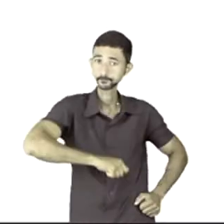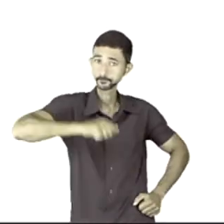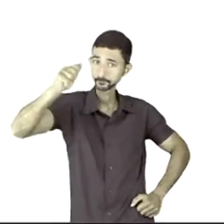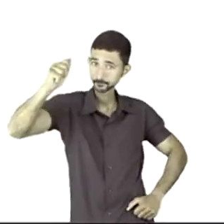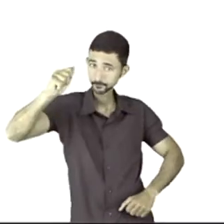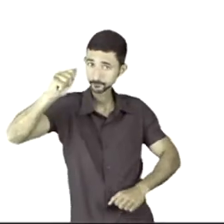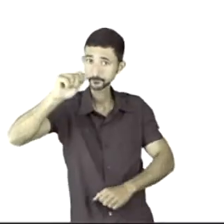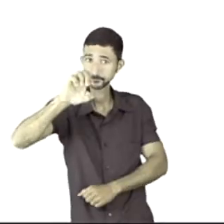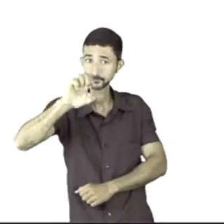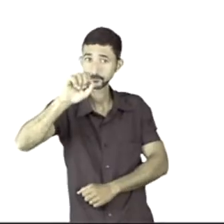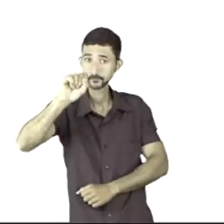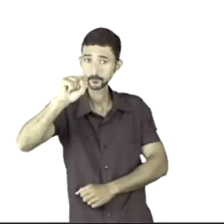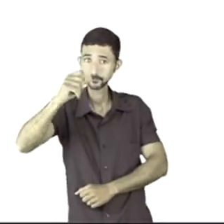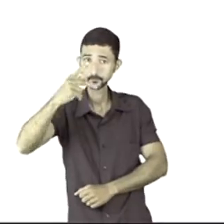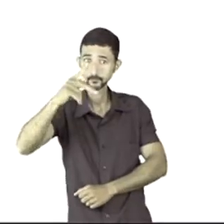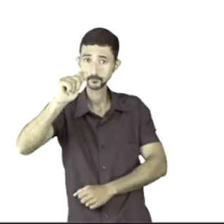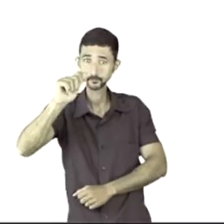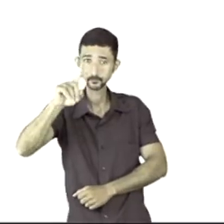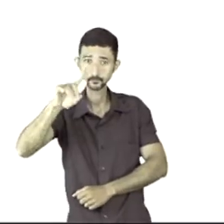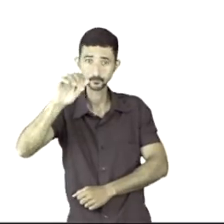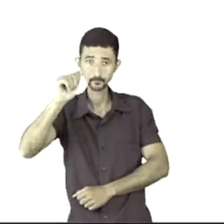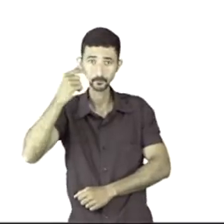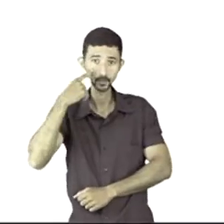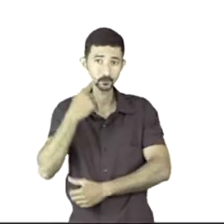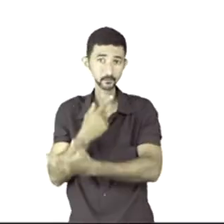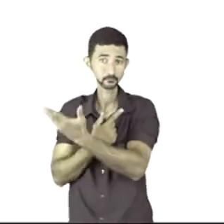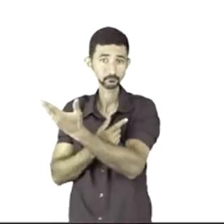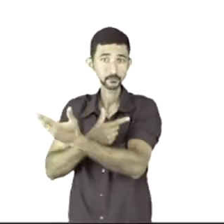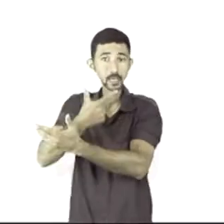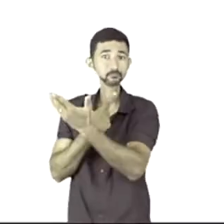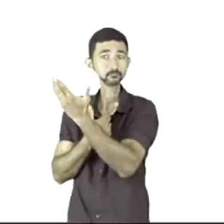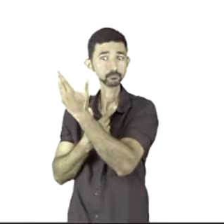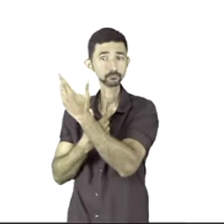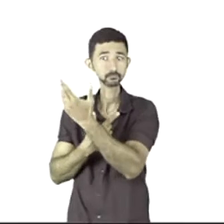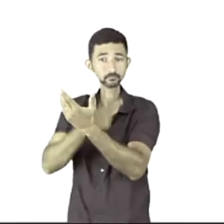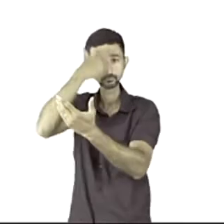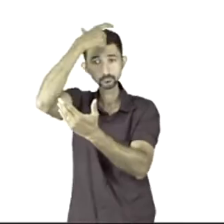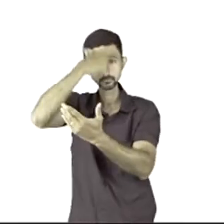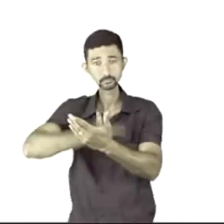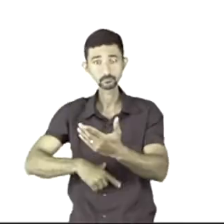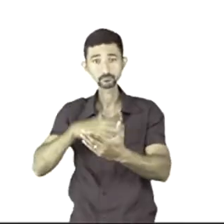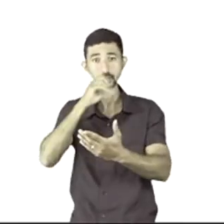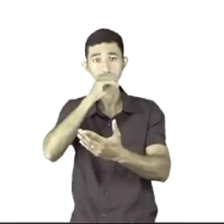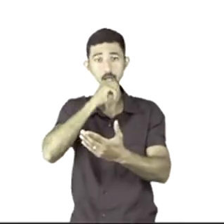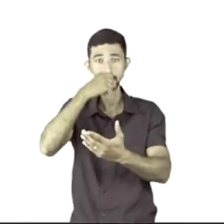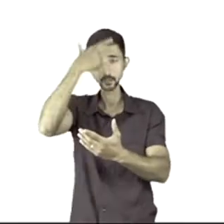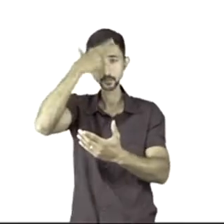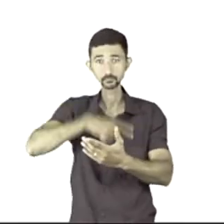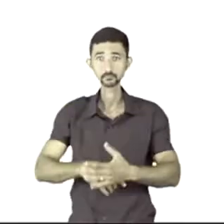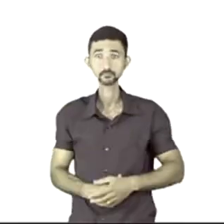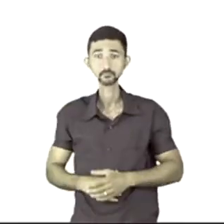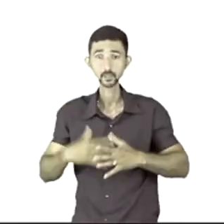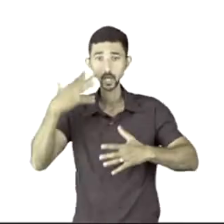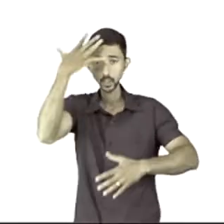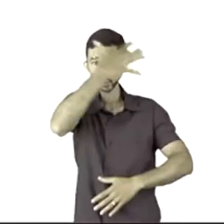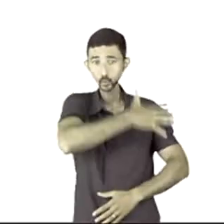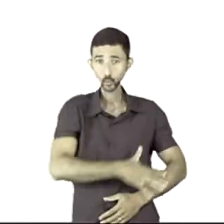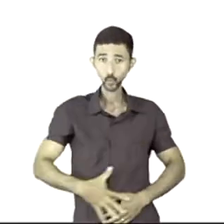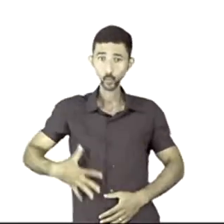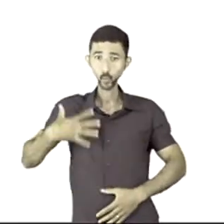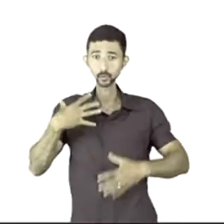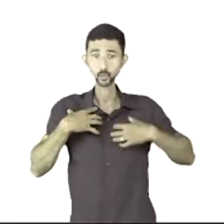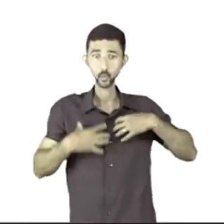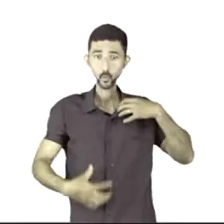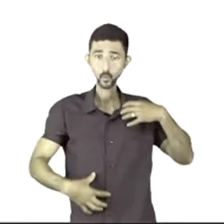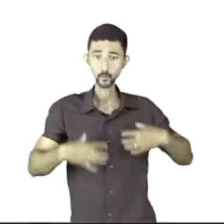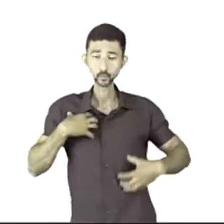espada, e aí a gente já vai para a imagem do meio, para a nossa segunda imagem, quando você utiliza a espada, você pode atingir toda a região do